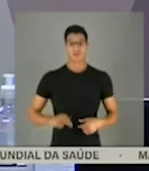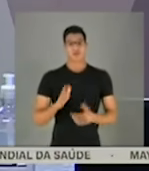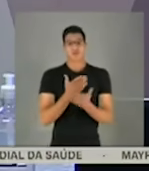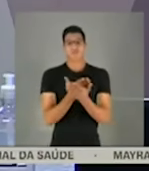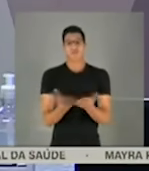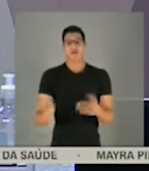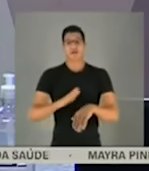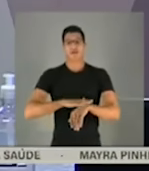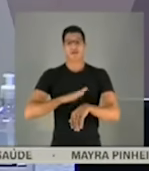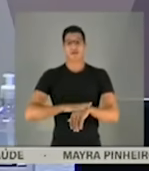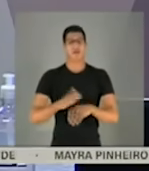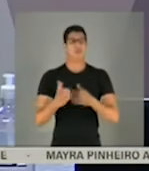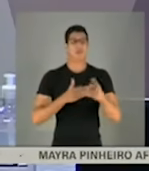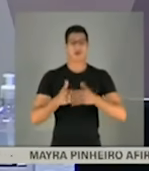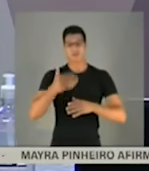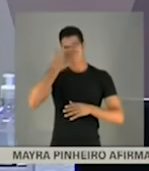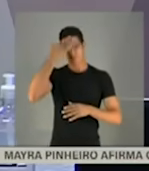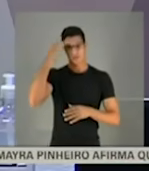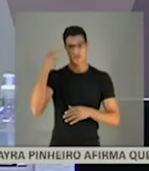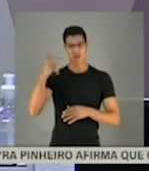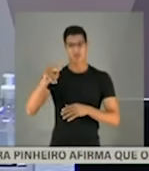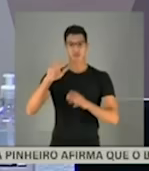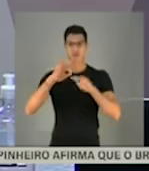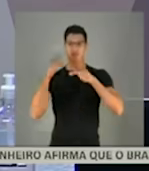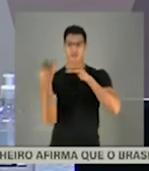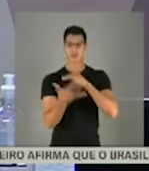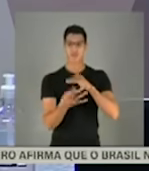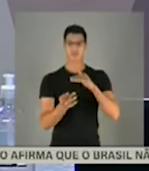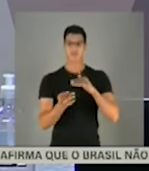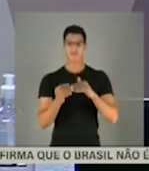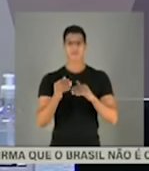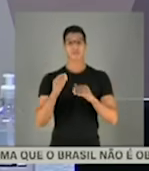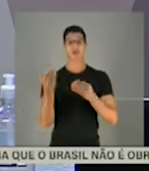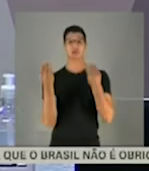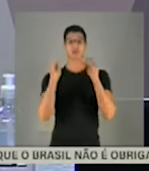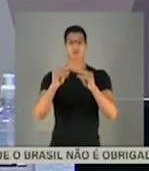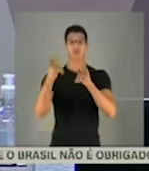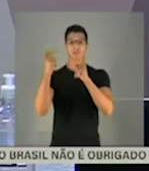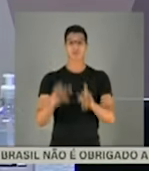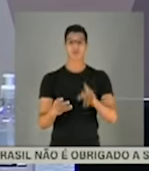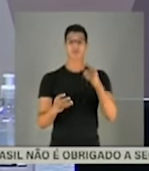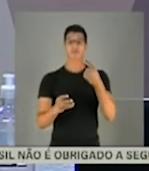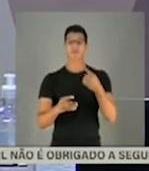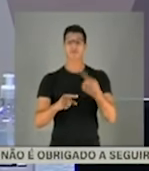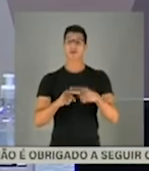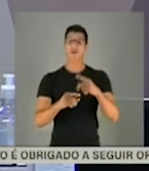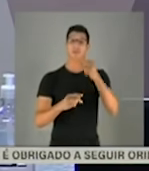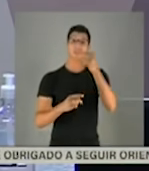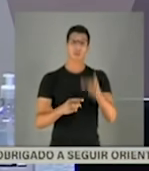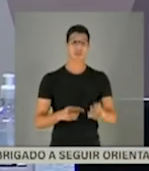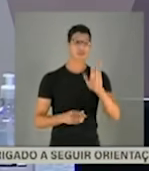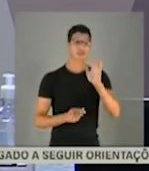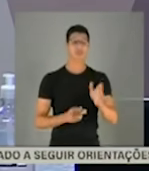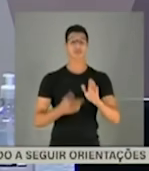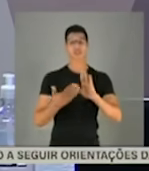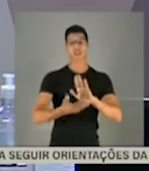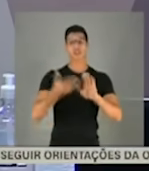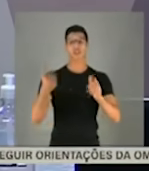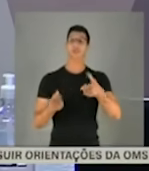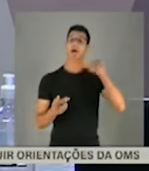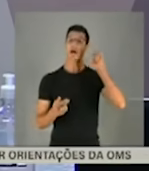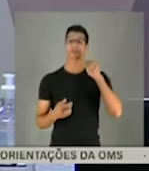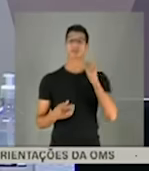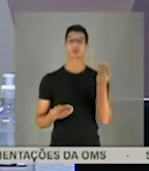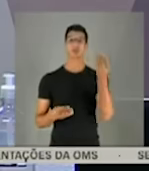seu tempo, ou quem quer que seja, nas suas redes sociais, de postar esse projeto, porque esse projeto já foi retirado bem antes de